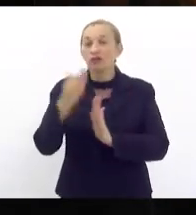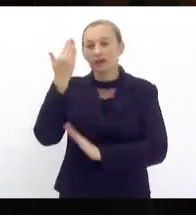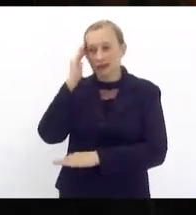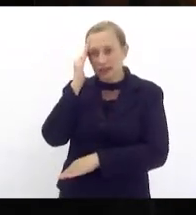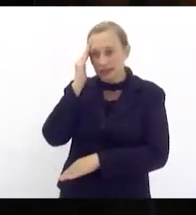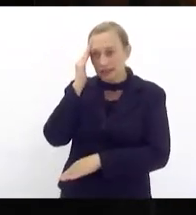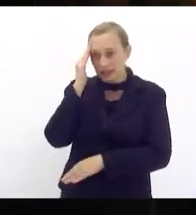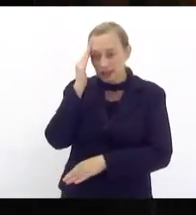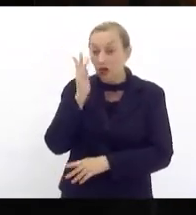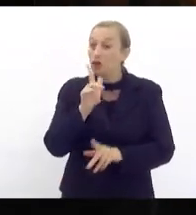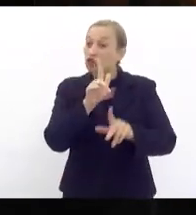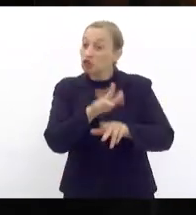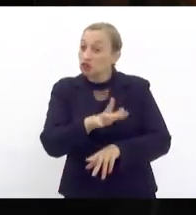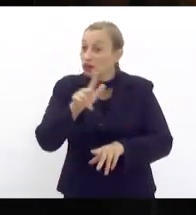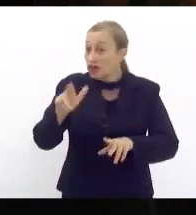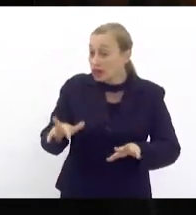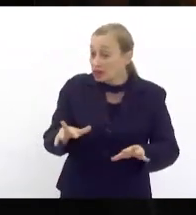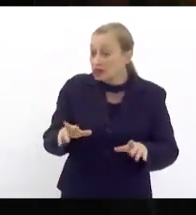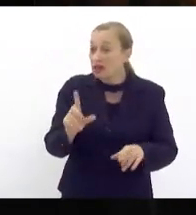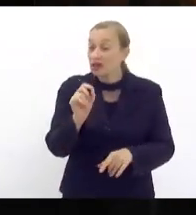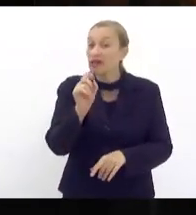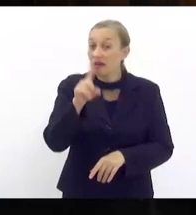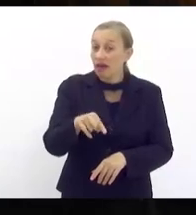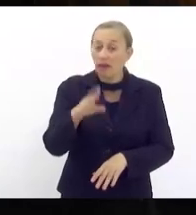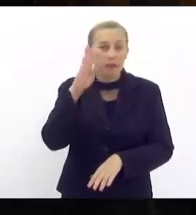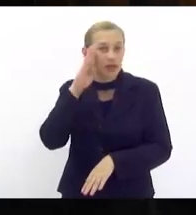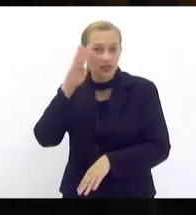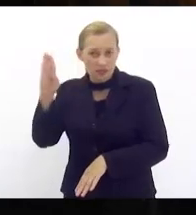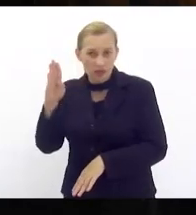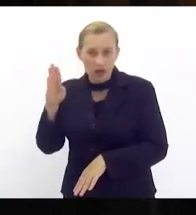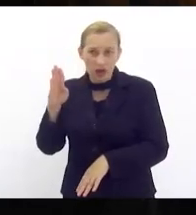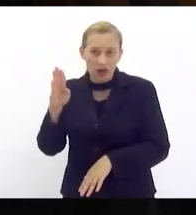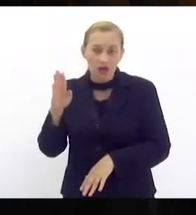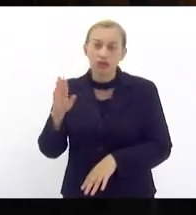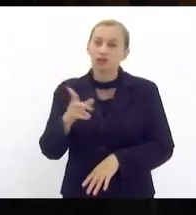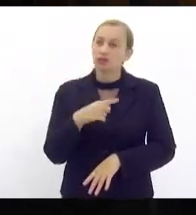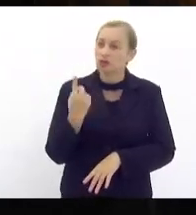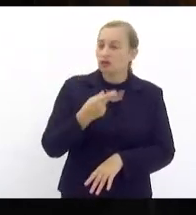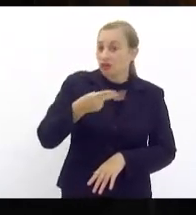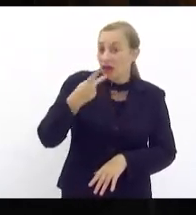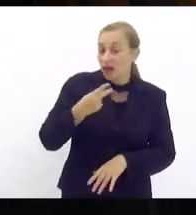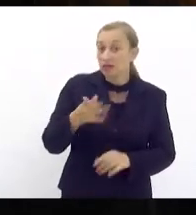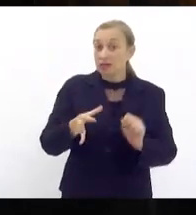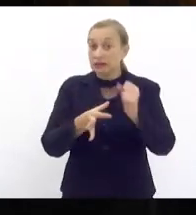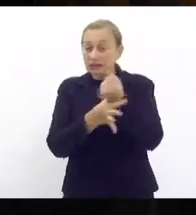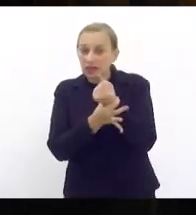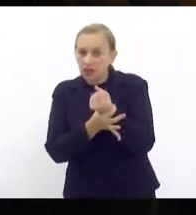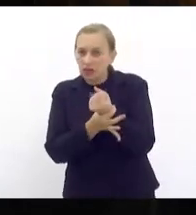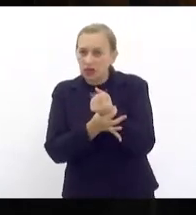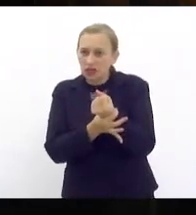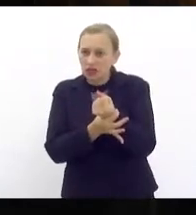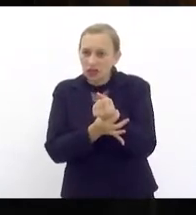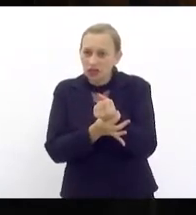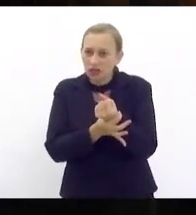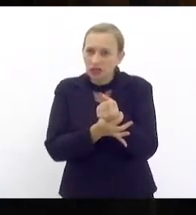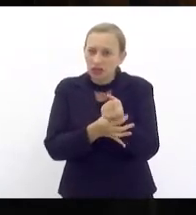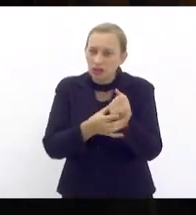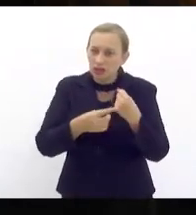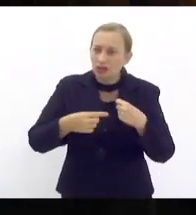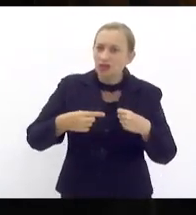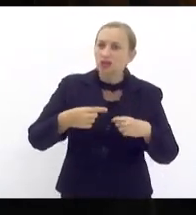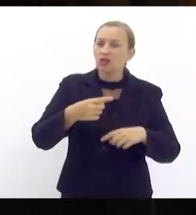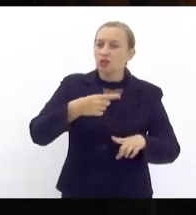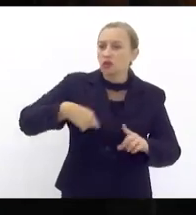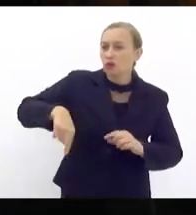uma diferença ação que é fundamental se estamos falando de Segurança ao redor da